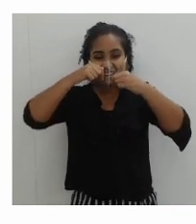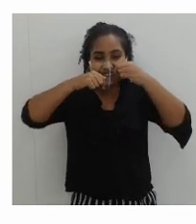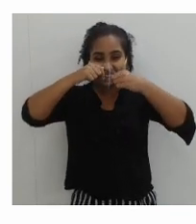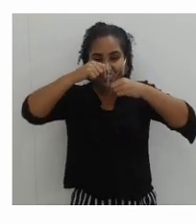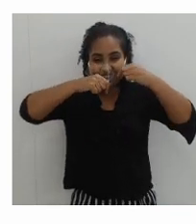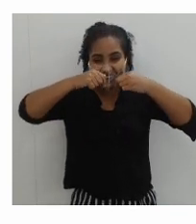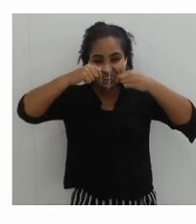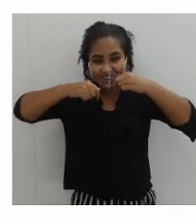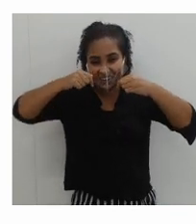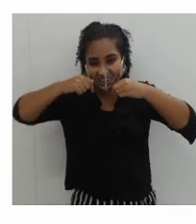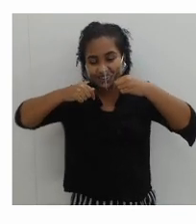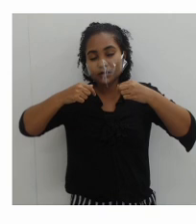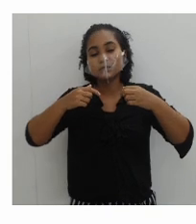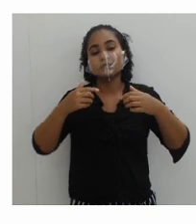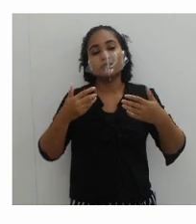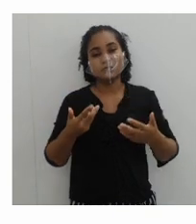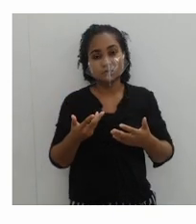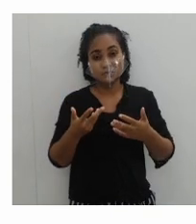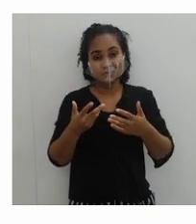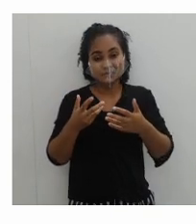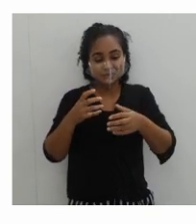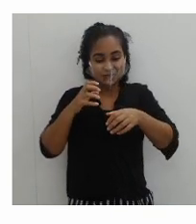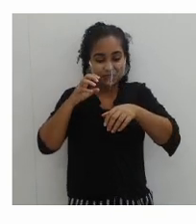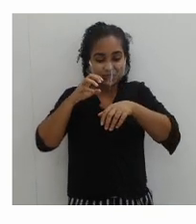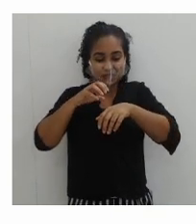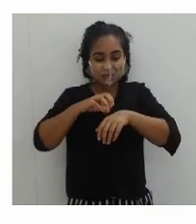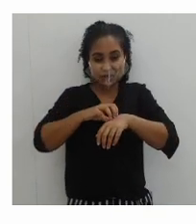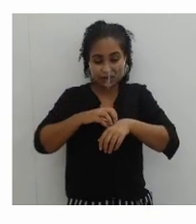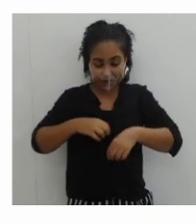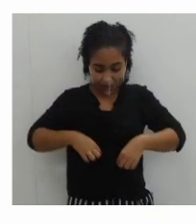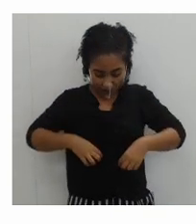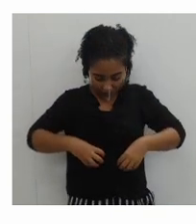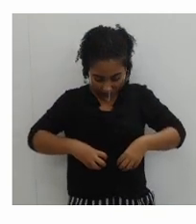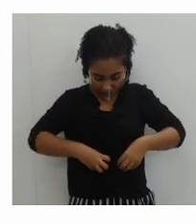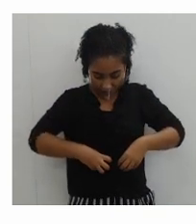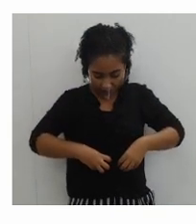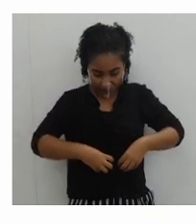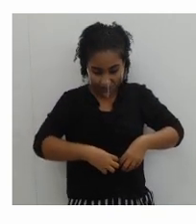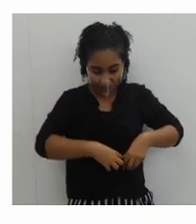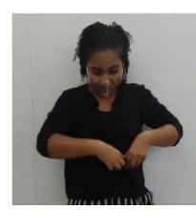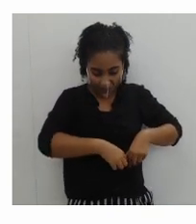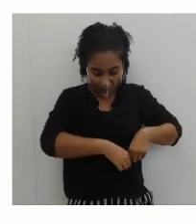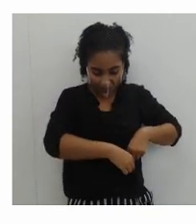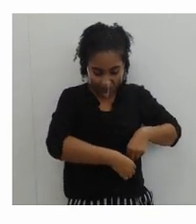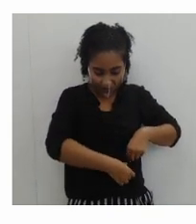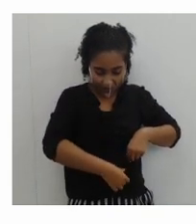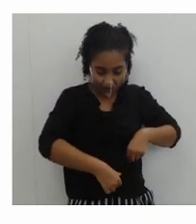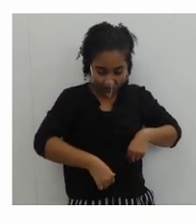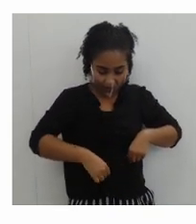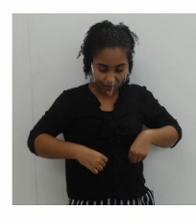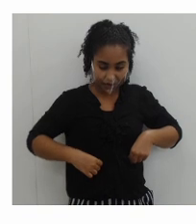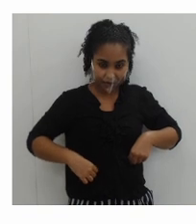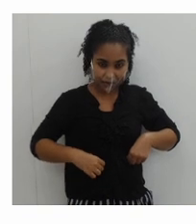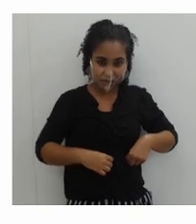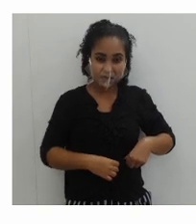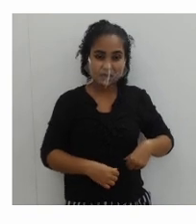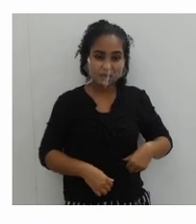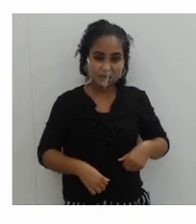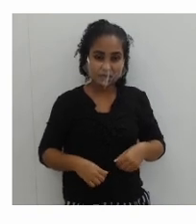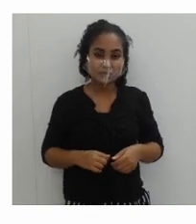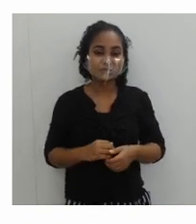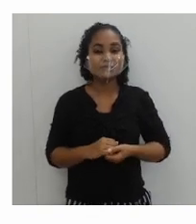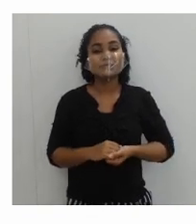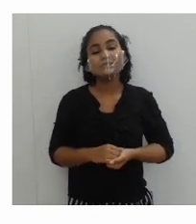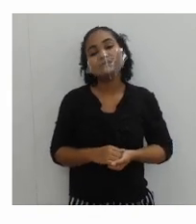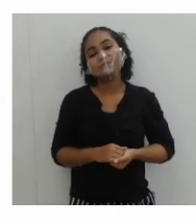pequenos dentes. Esses dentes se aderem na parede intestinal e começa a causar sangramento no